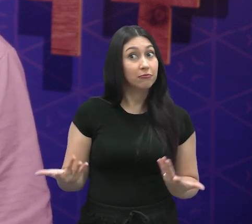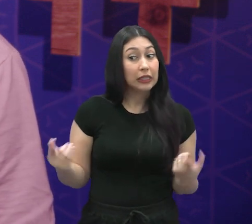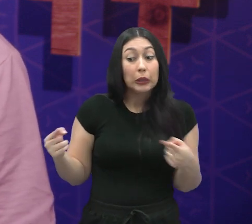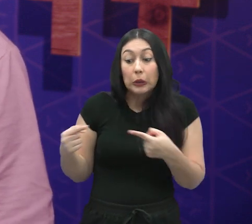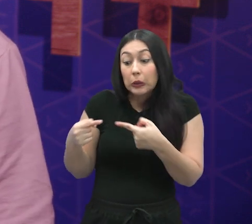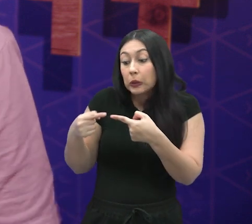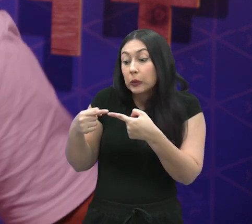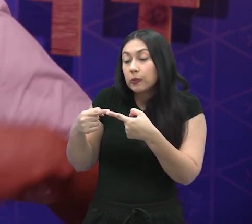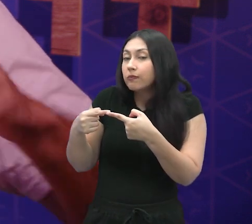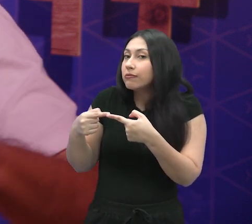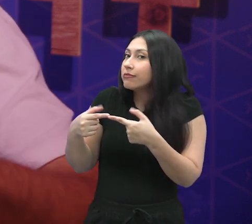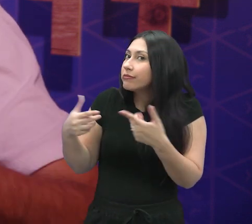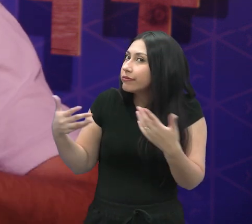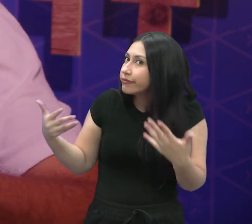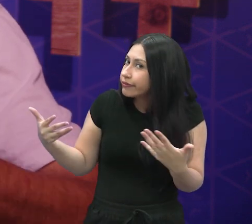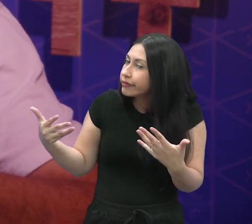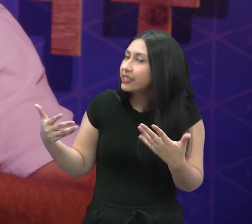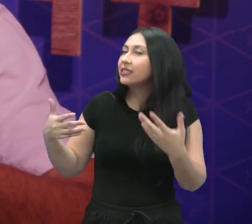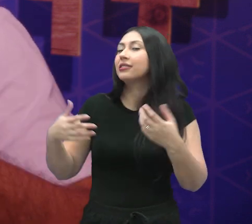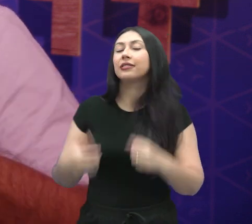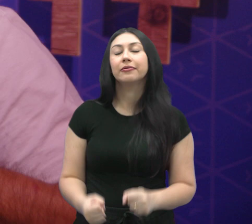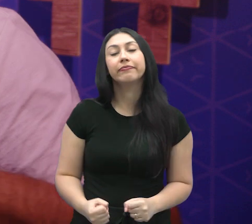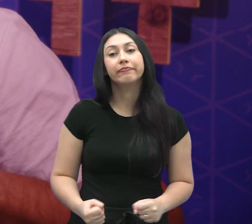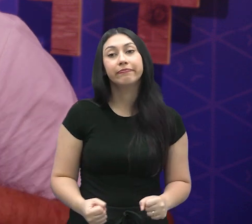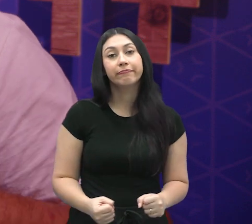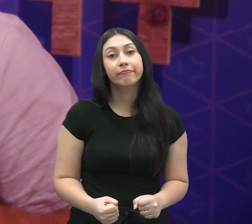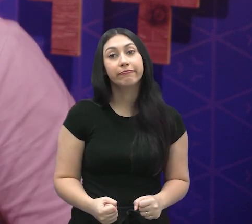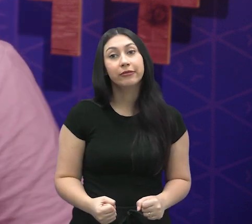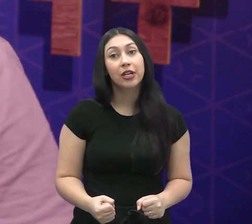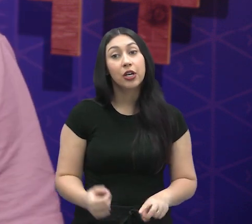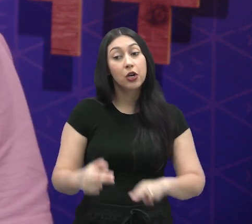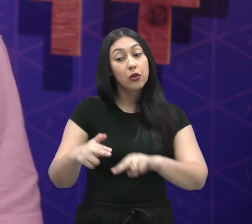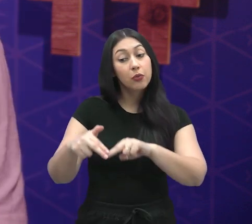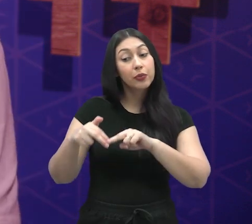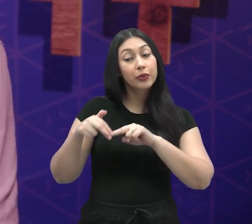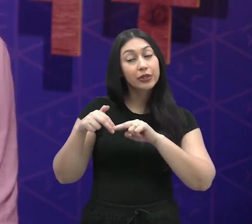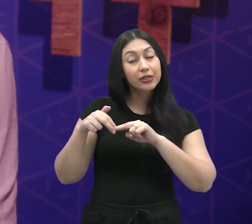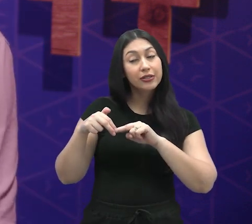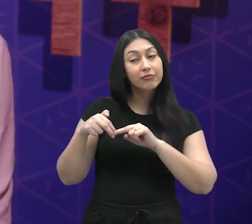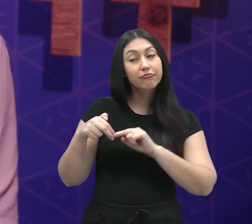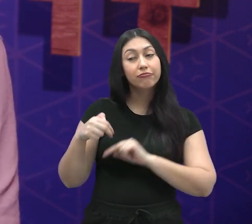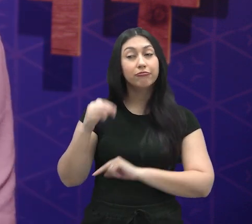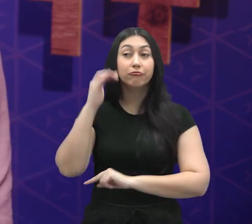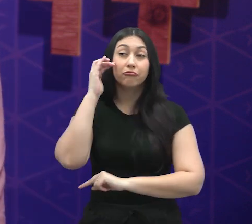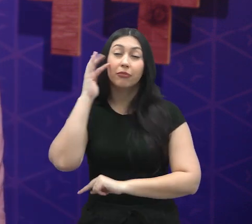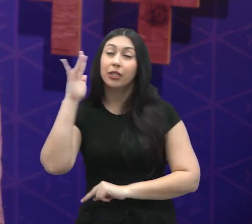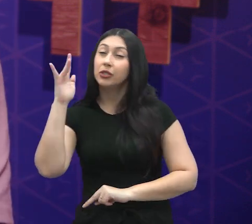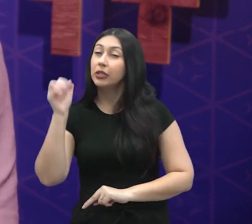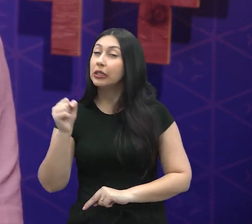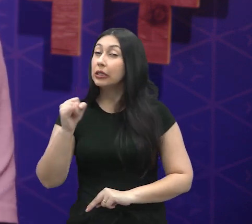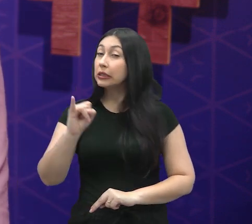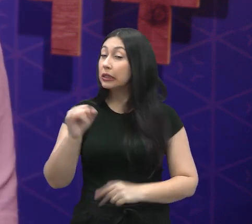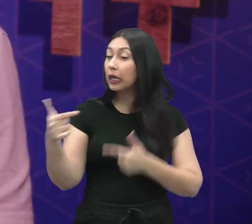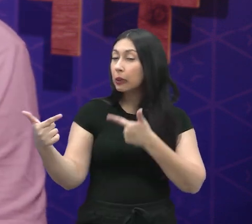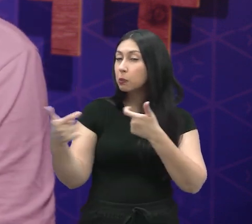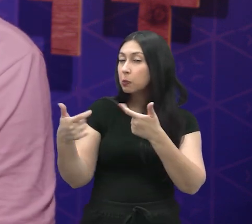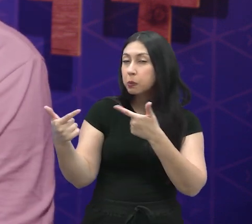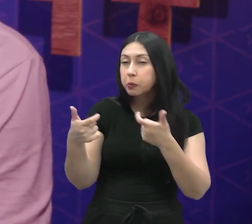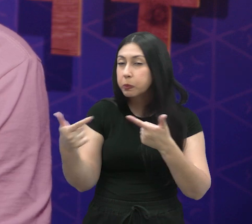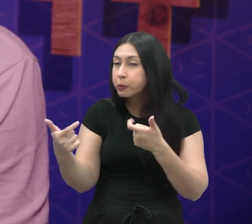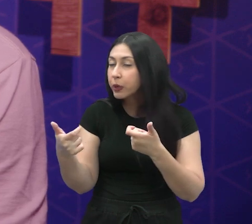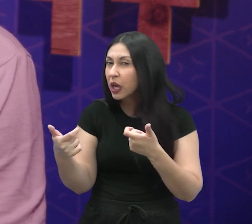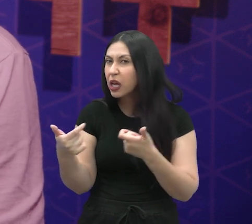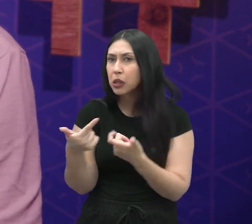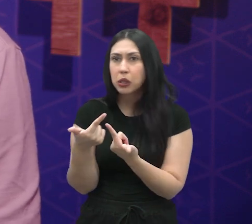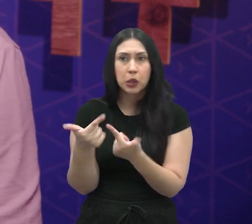Então, coincide muito com a chegada do ser humano. Então, nisso dá para deduzir que se não teve uma